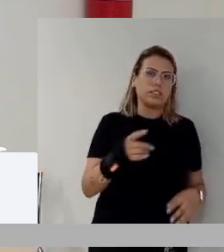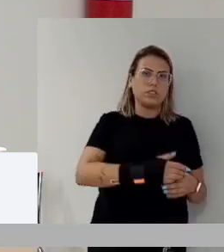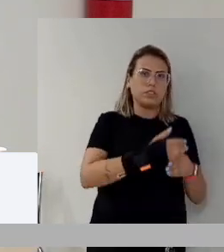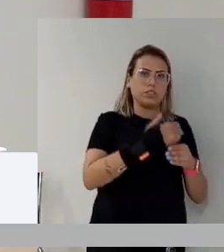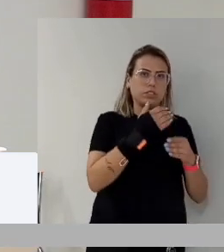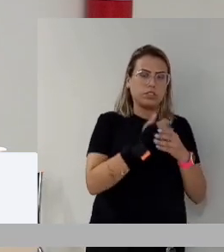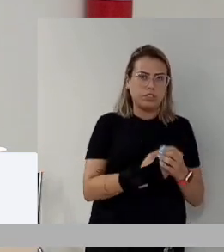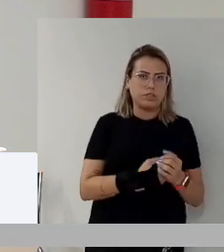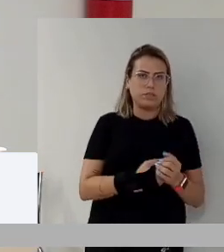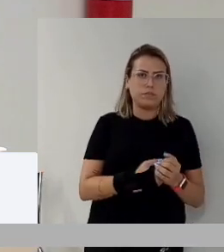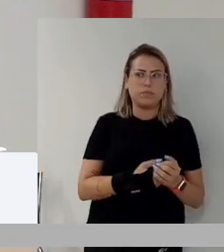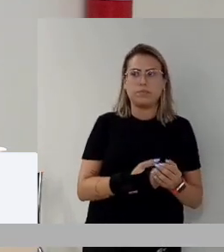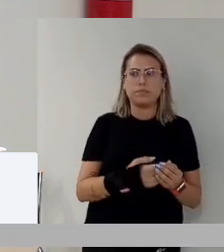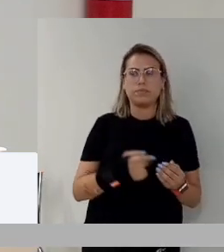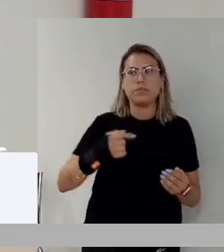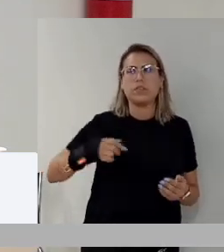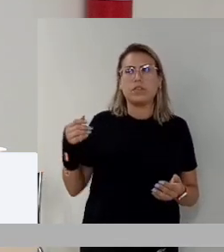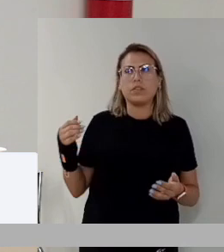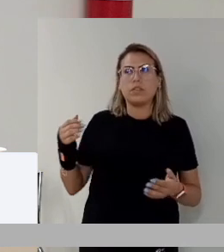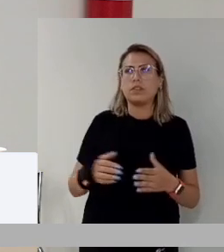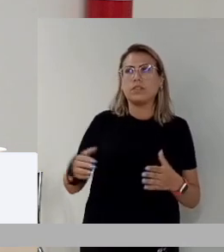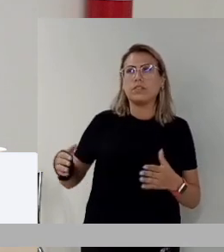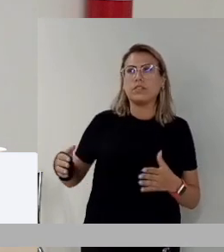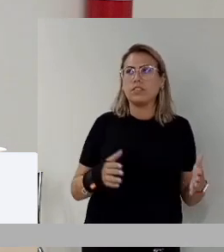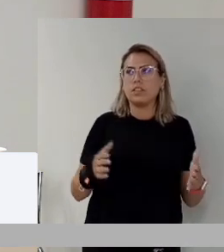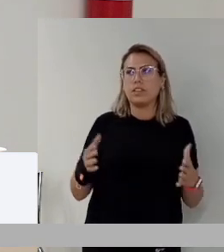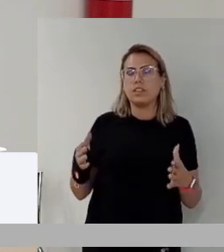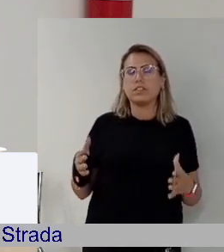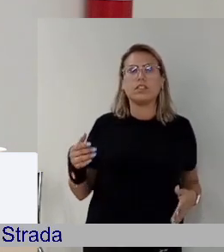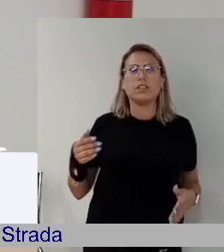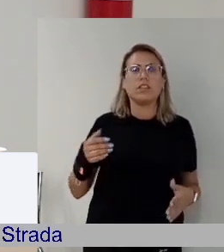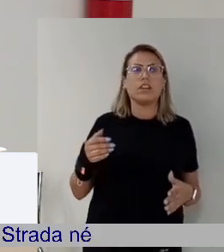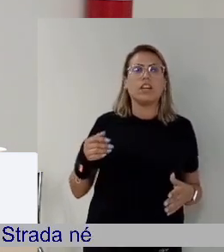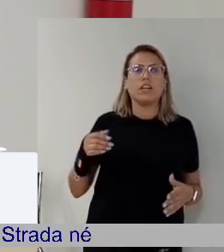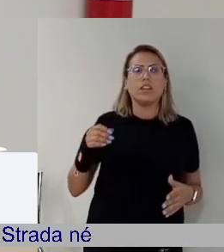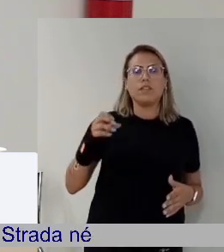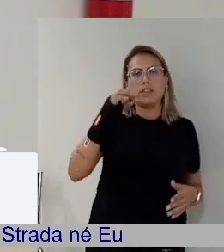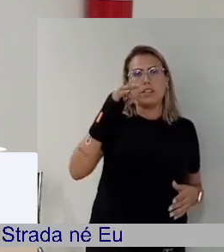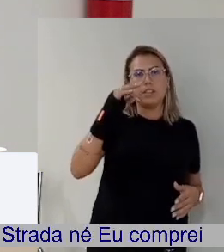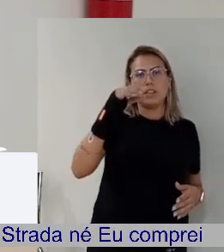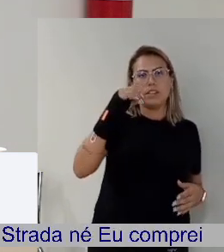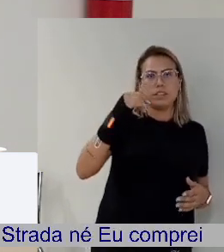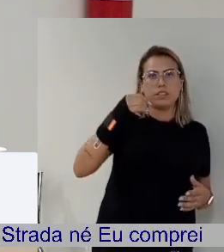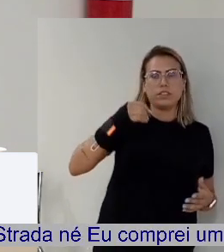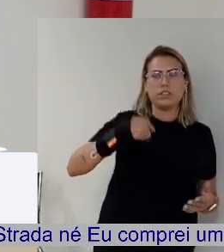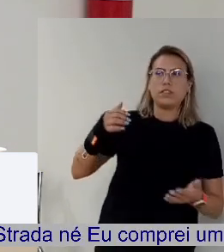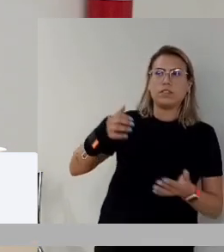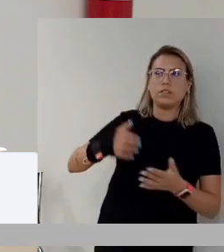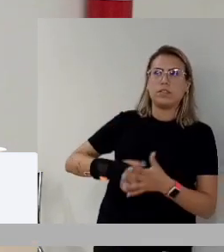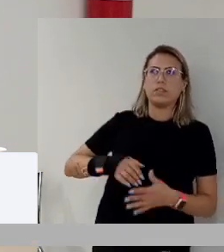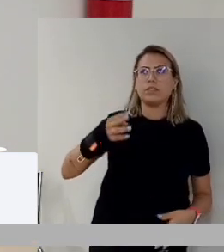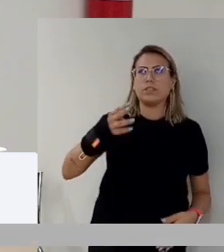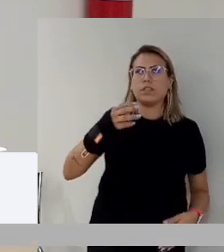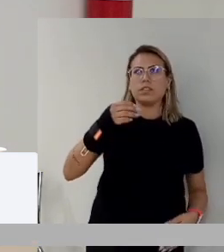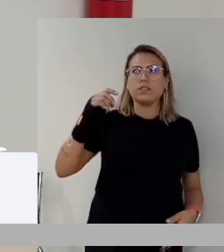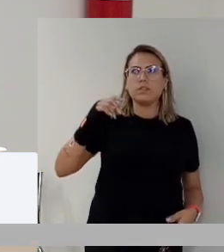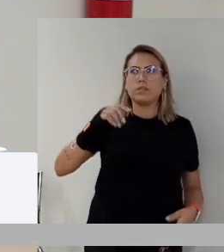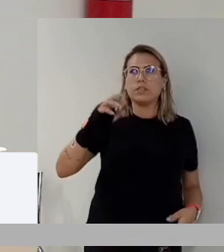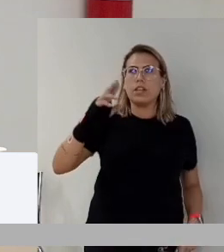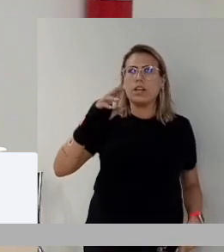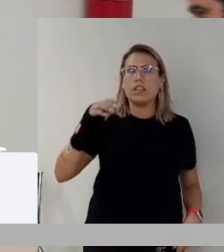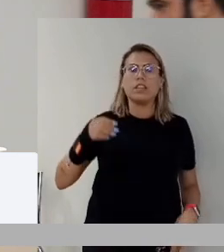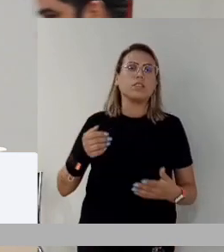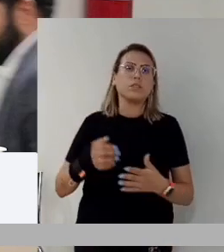uma uma uma estrada né Eu comprei um triturador quase 400.000 eu comprei